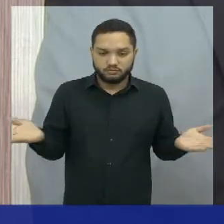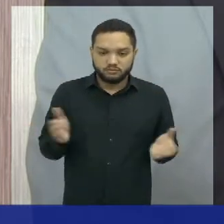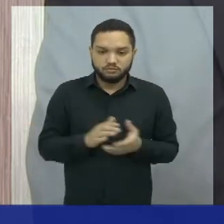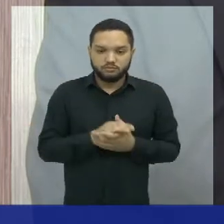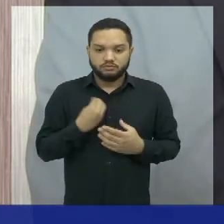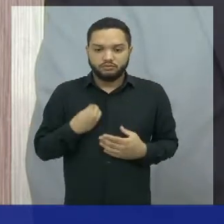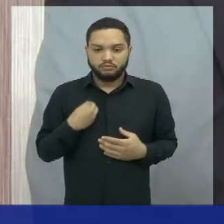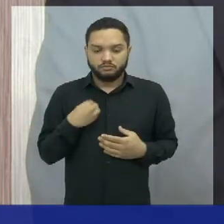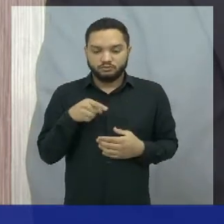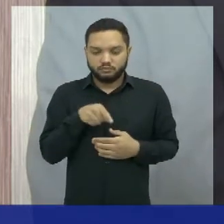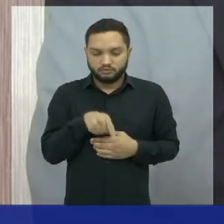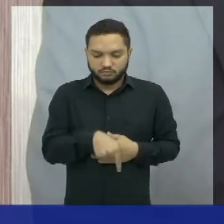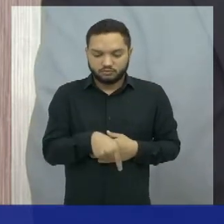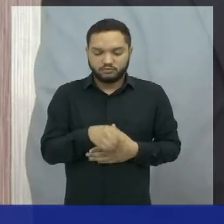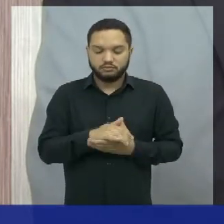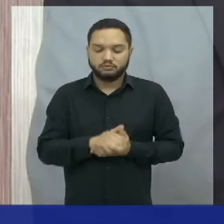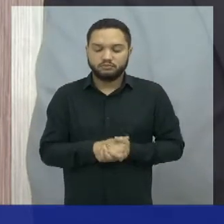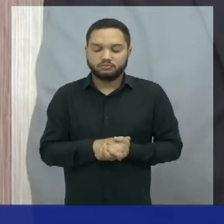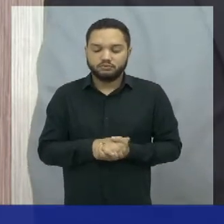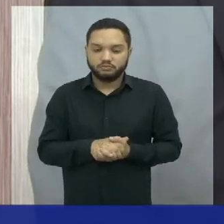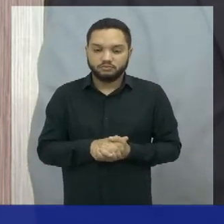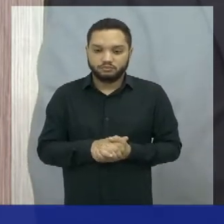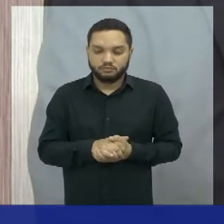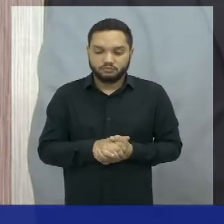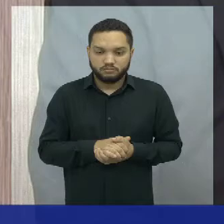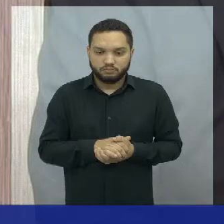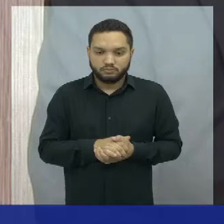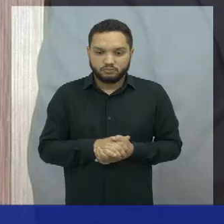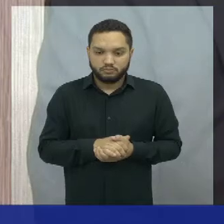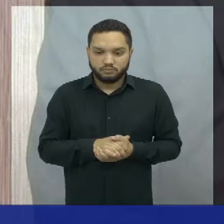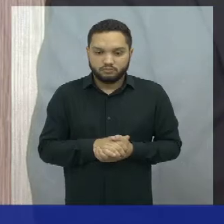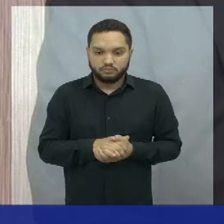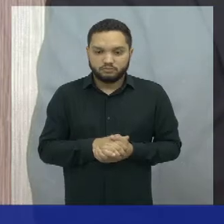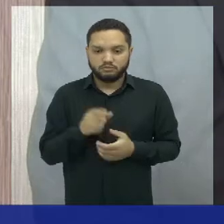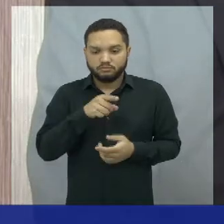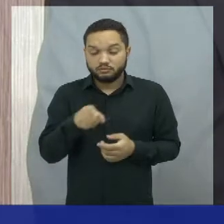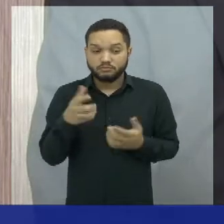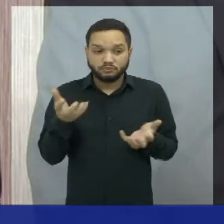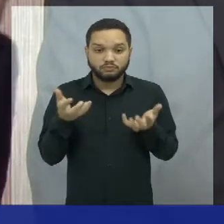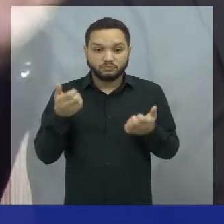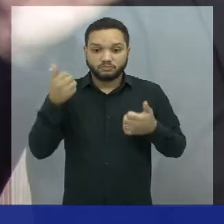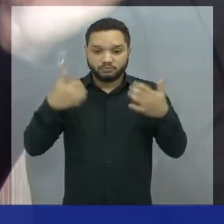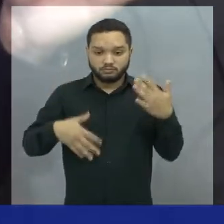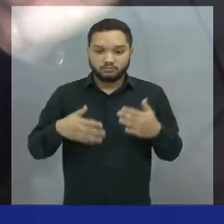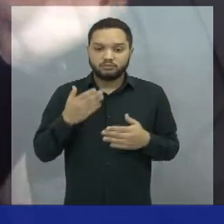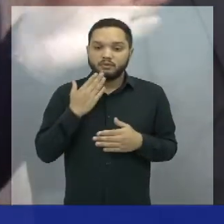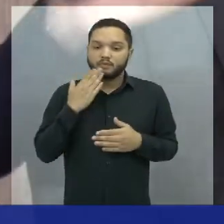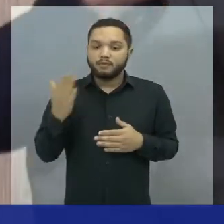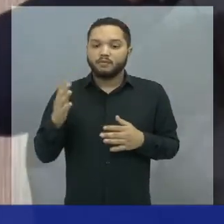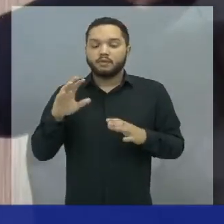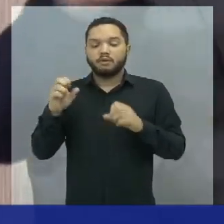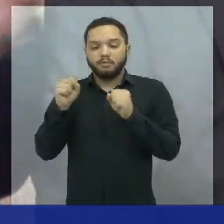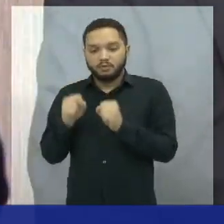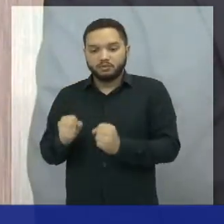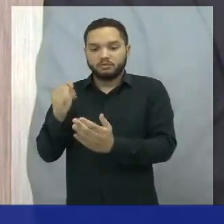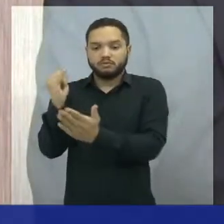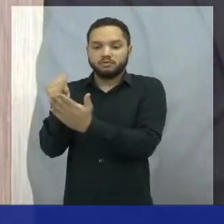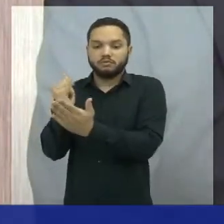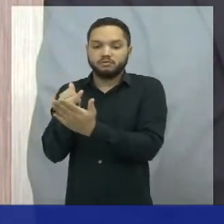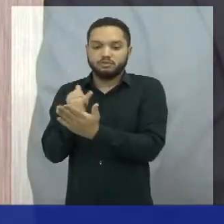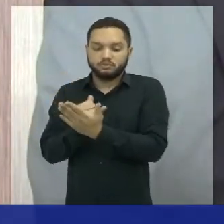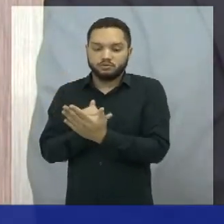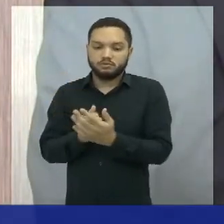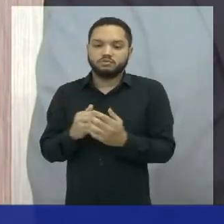que estão na plateia. Eu gostaria de solicitar que quem queira falar, já peça aí a sua inscrição aqui na mesa ao